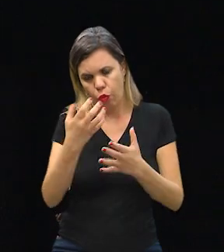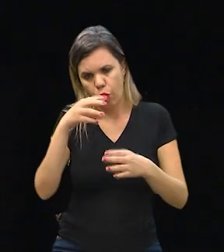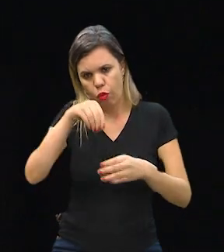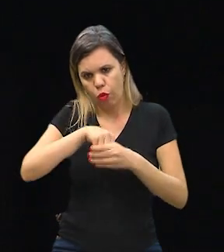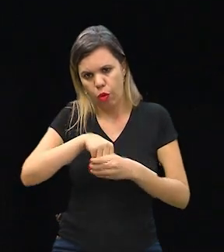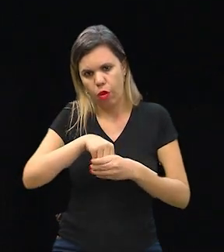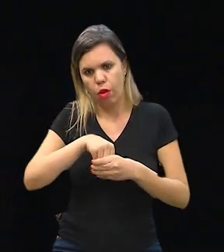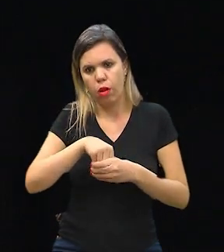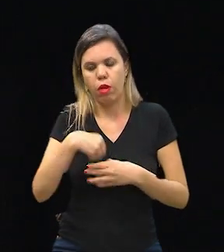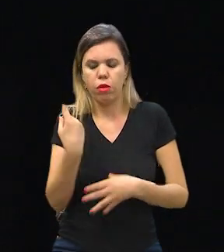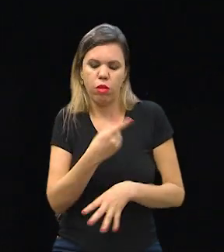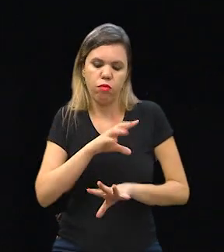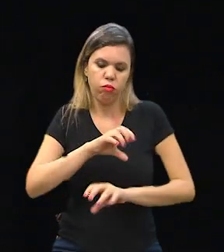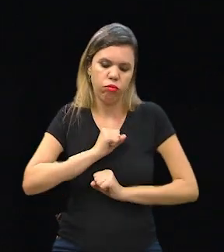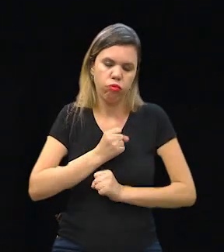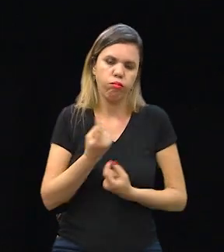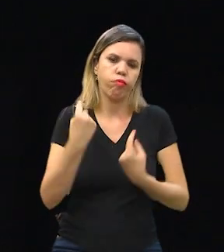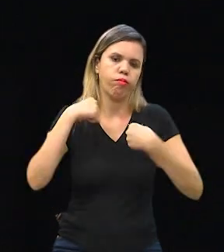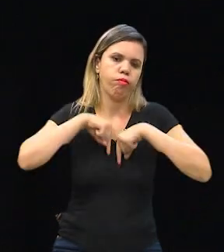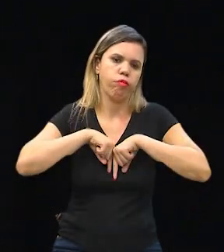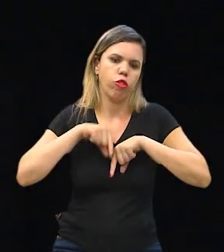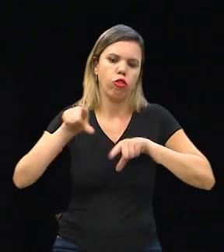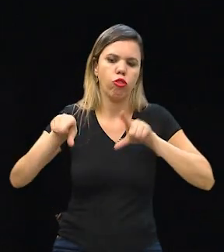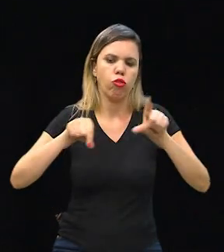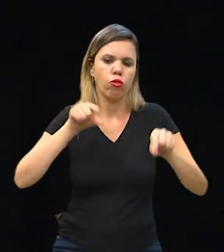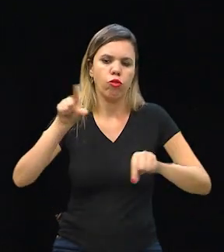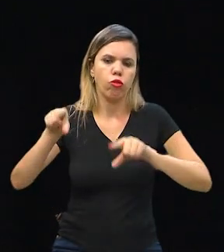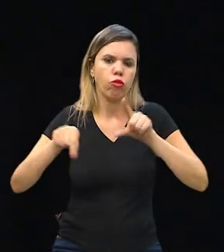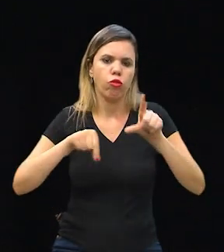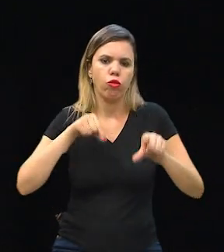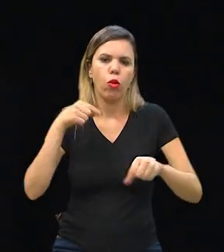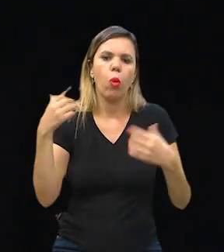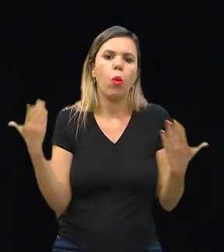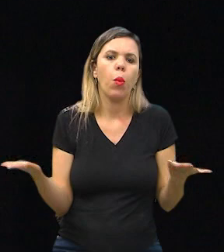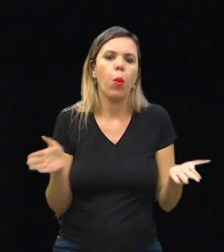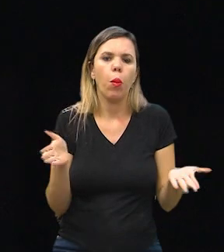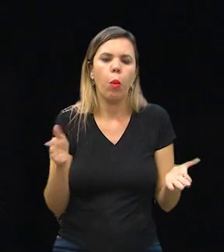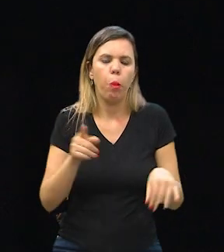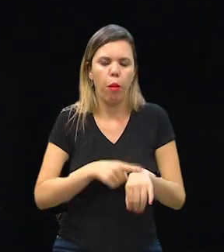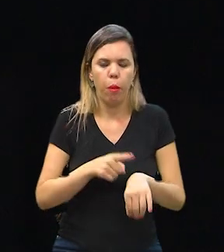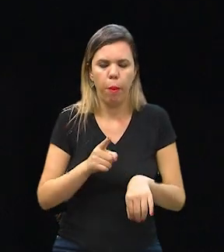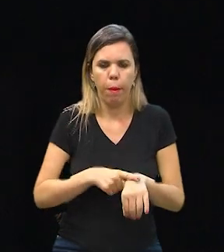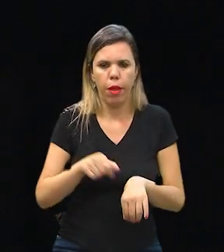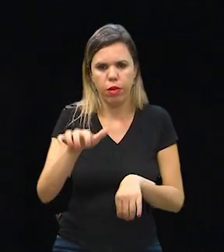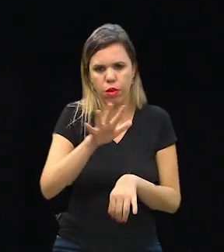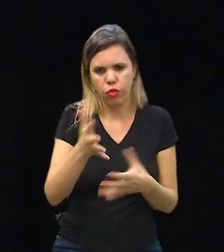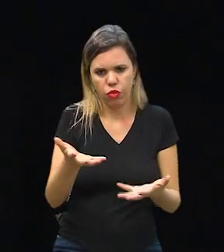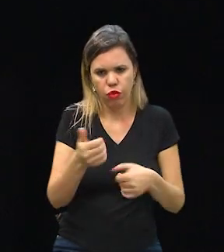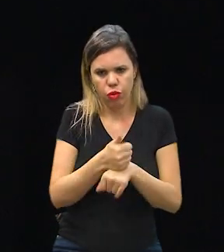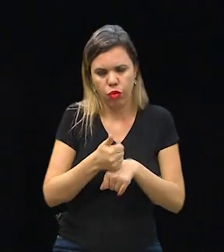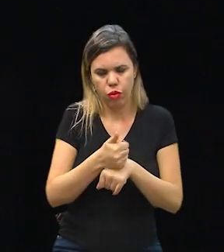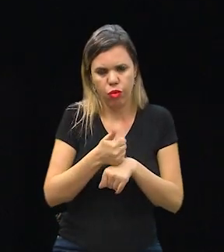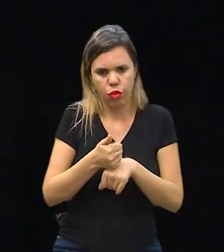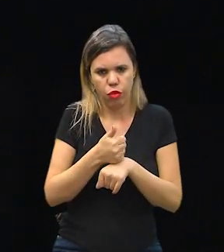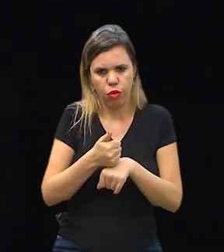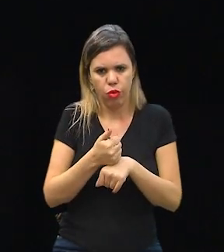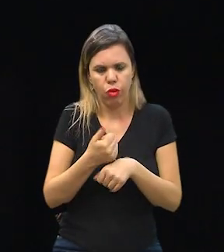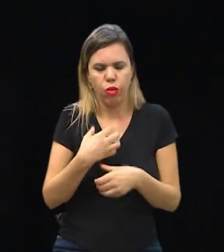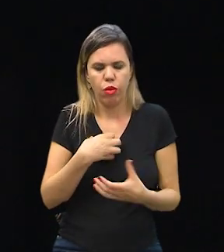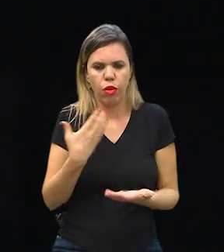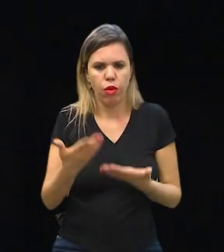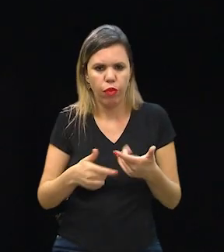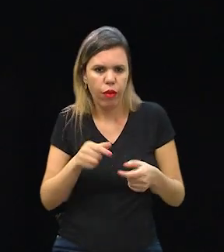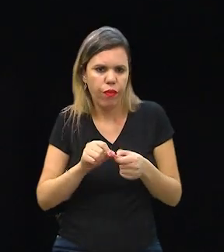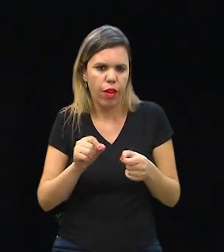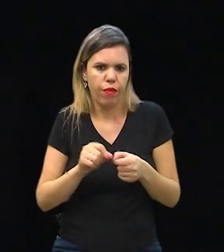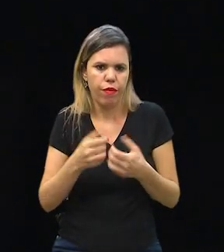já está dentro da gente, né? A gente só escolhe em qual momento, em qual área e qual forma